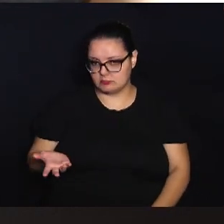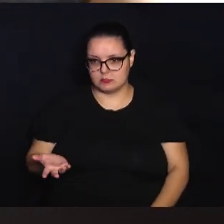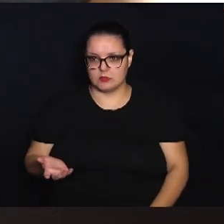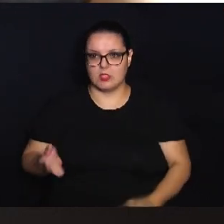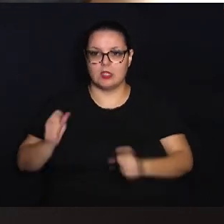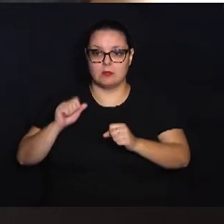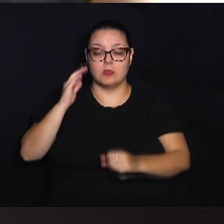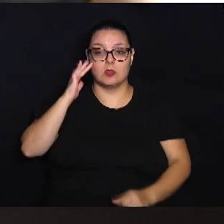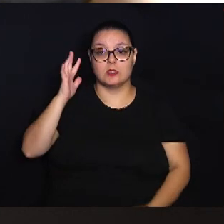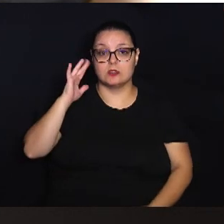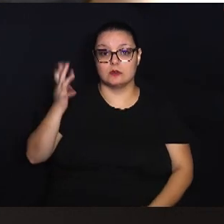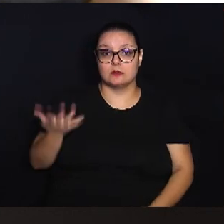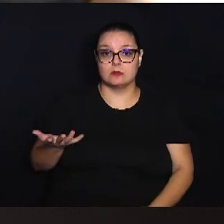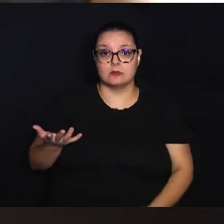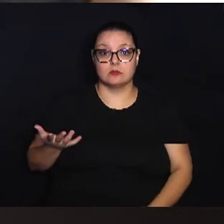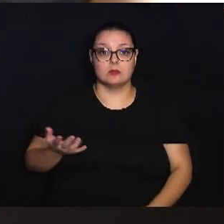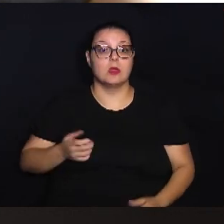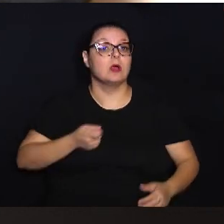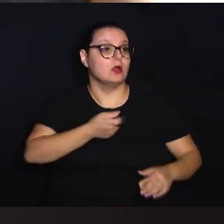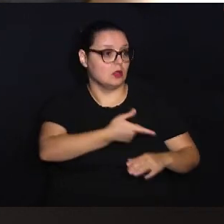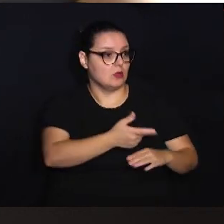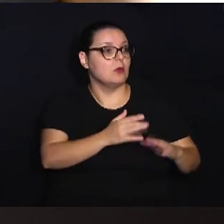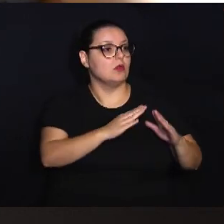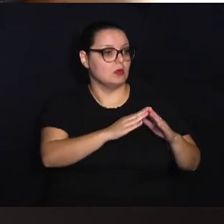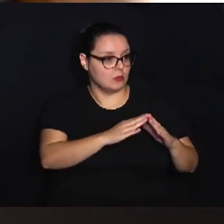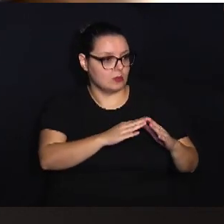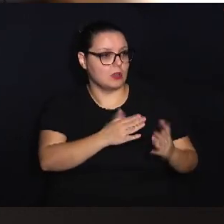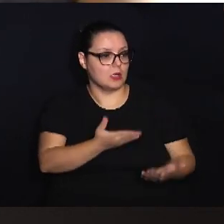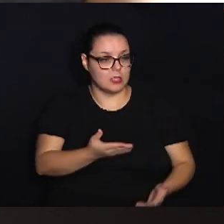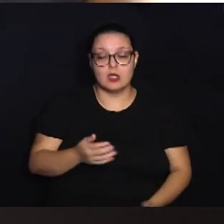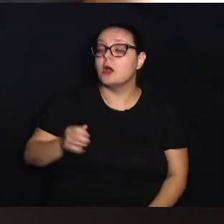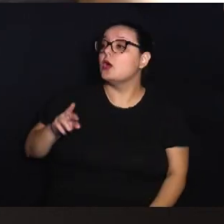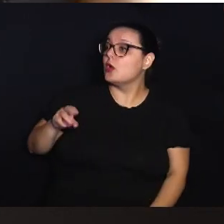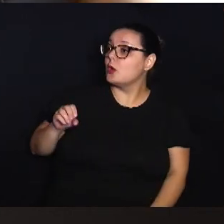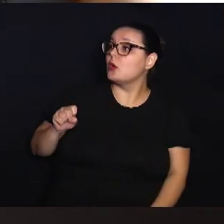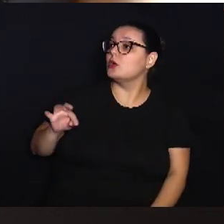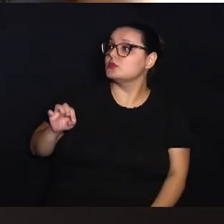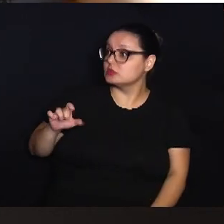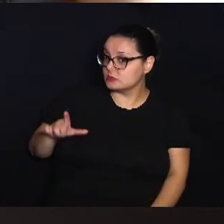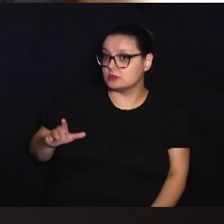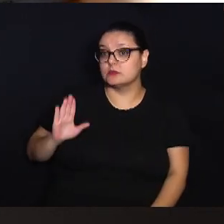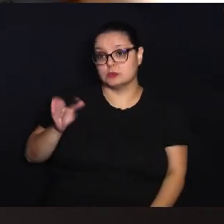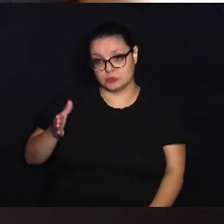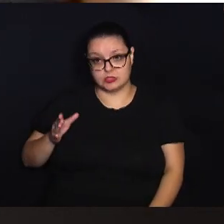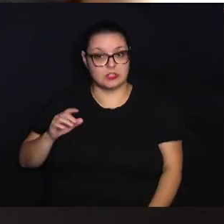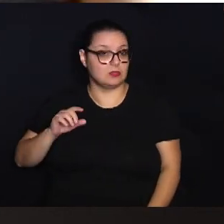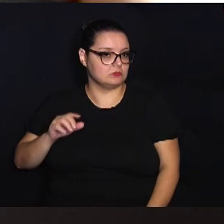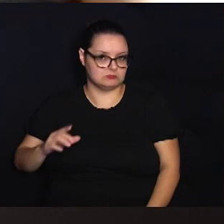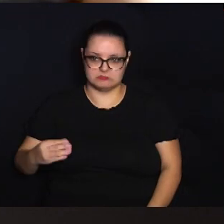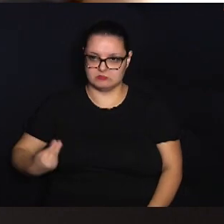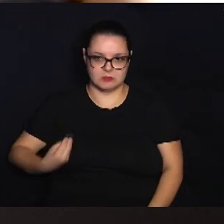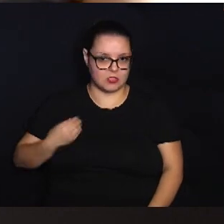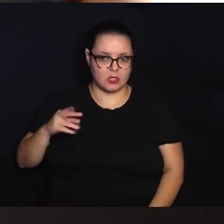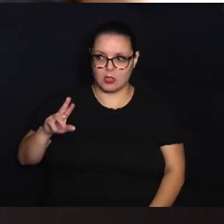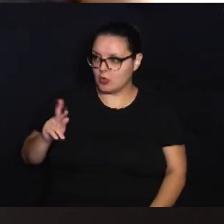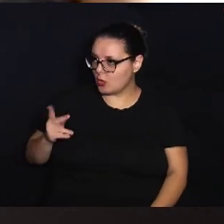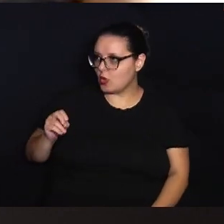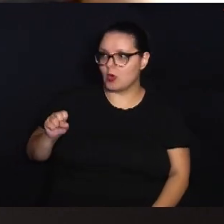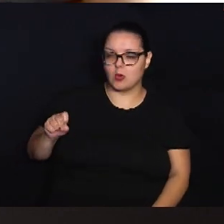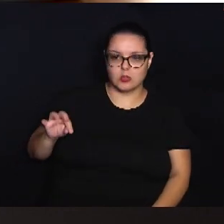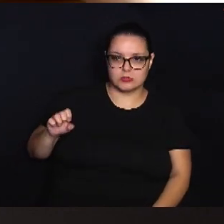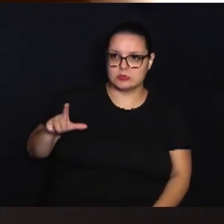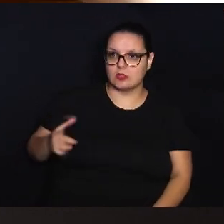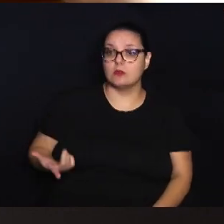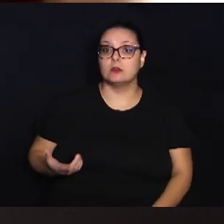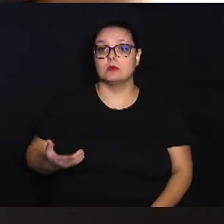por exemplo, em alugar uma casa, por hostel. exemplo. Hostel, por exemplo, que eu fiquei já em hostel e assim foi uma experiência incrível.